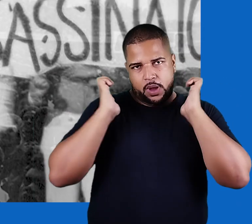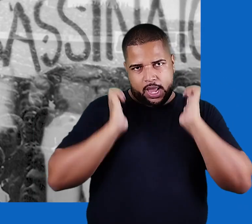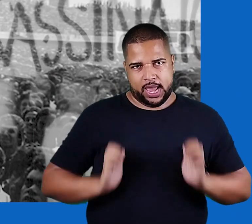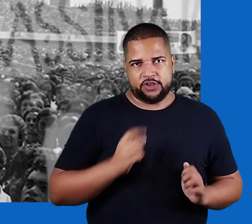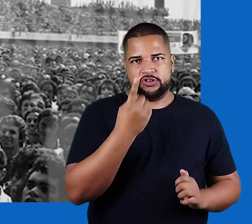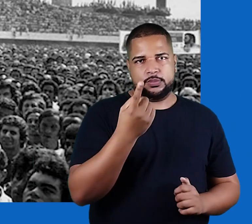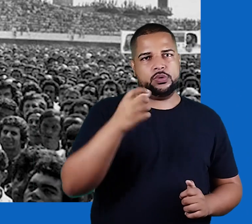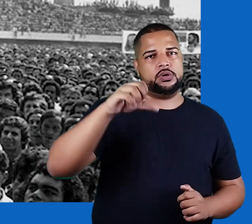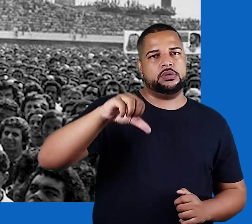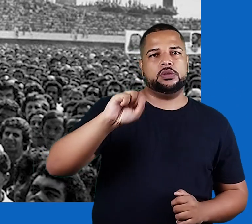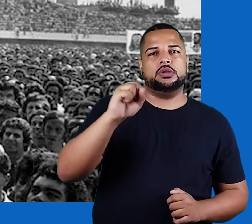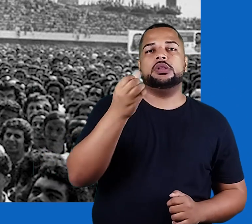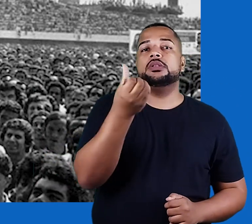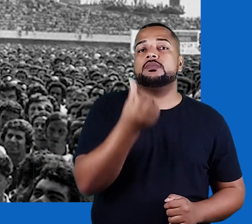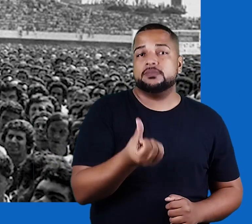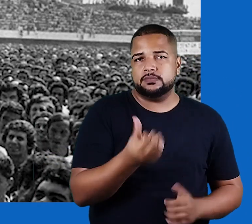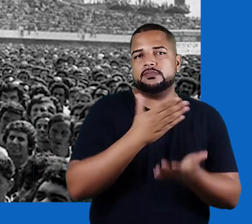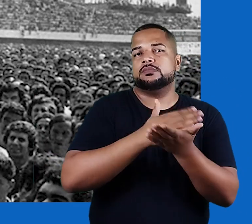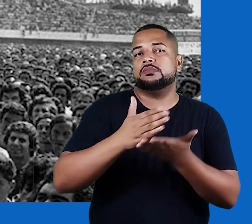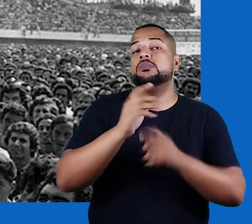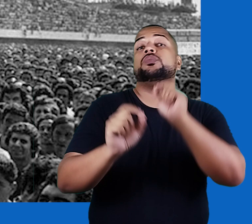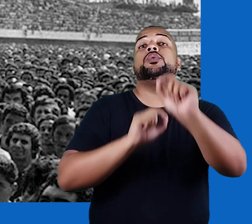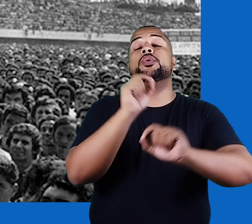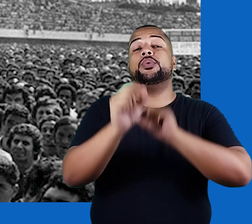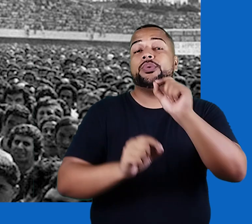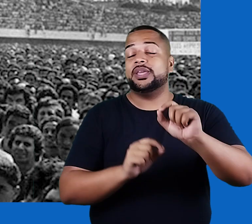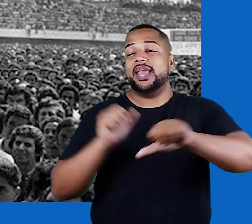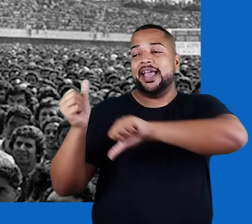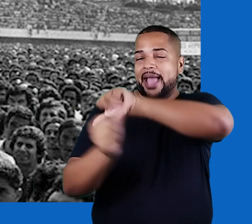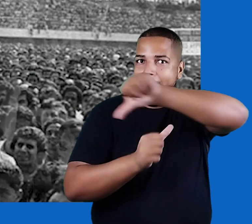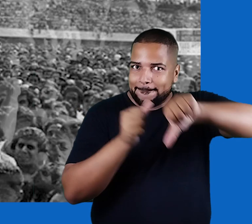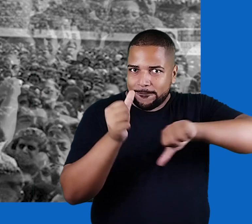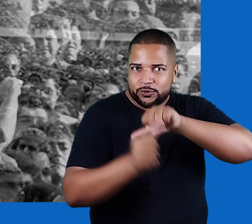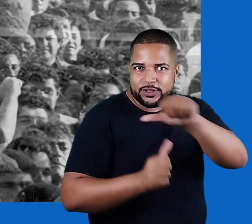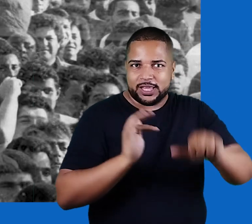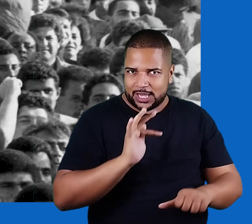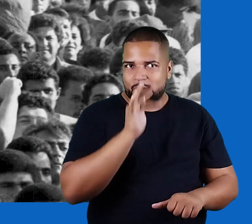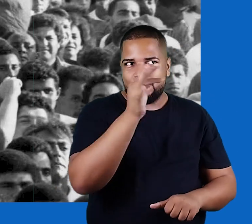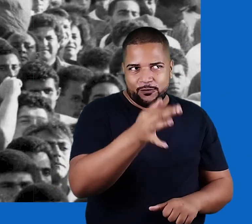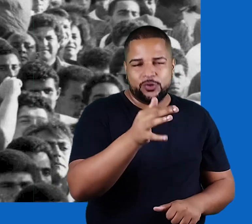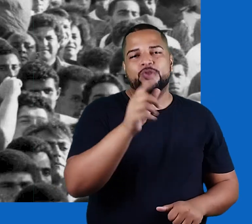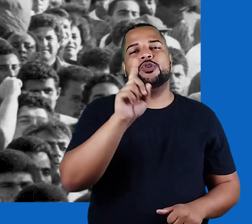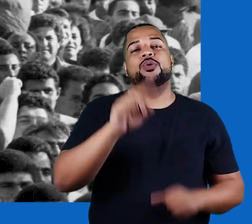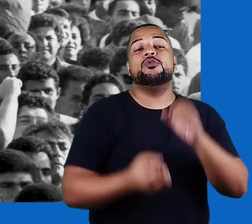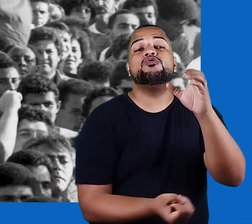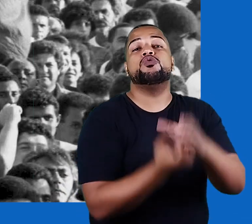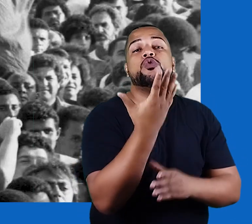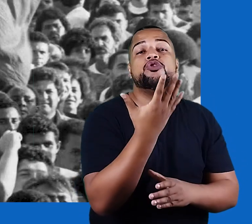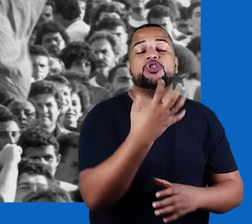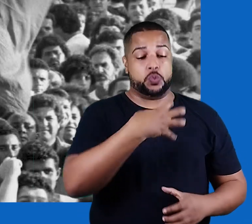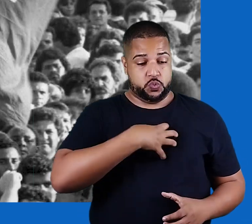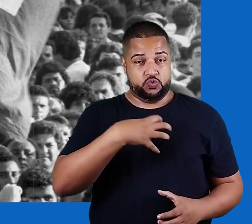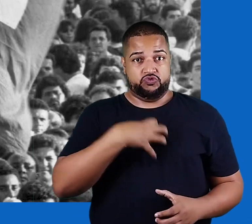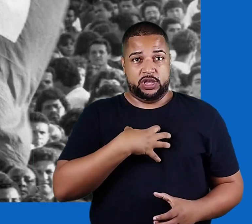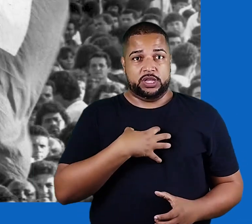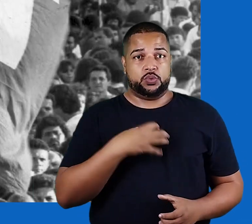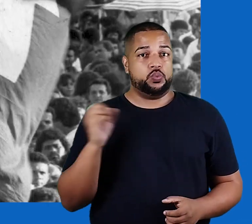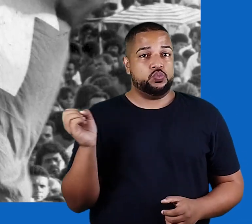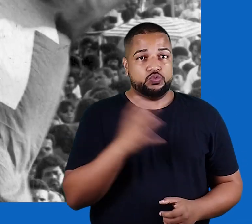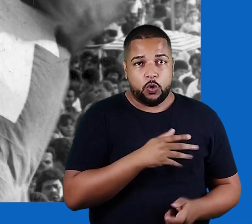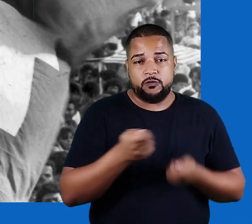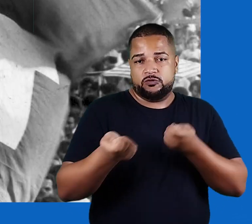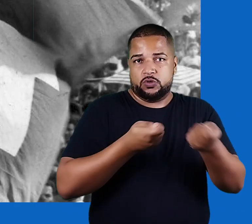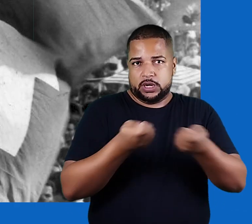em 1986 e iniciou uma transição que, 3 anos depois, veio inaugurar um novo modo